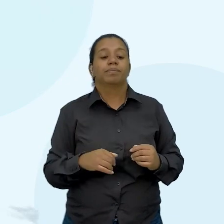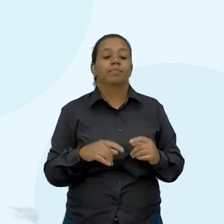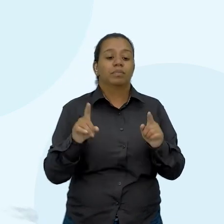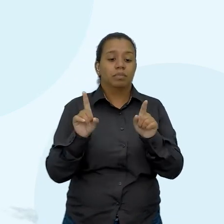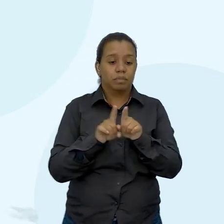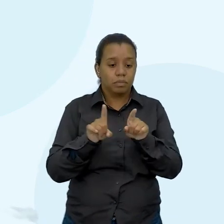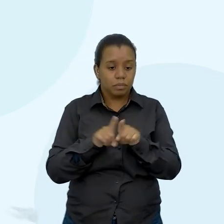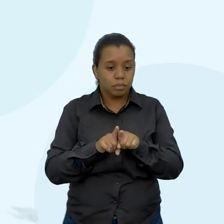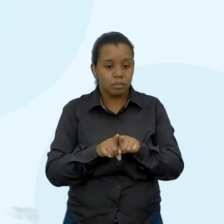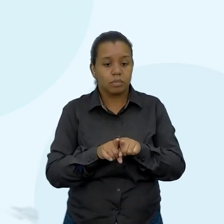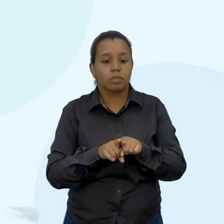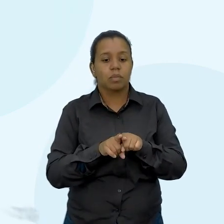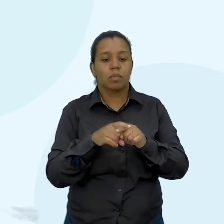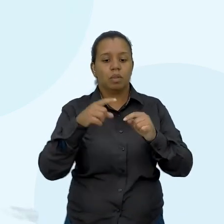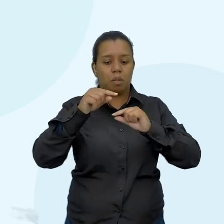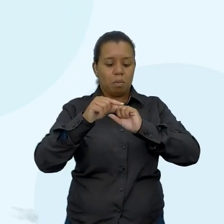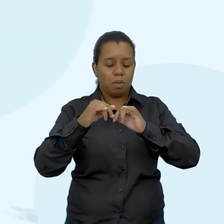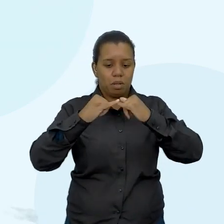evitar aí